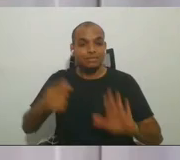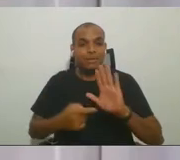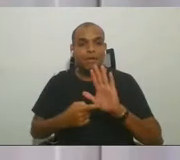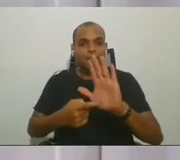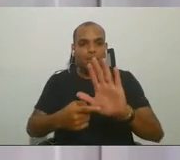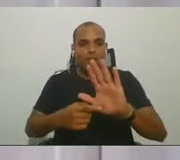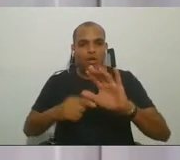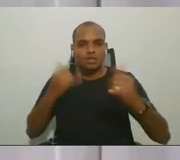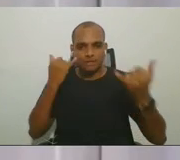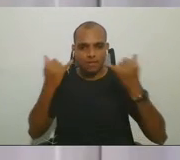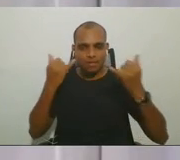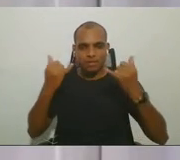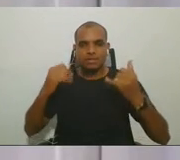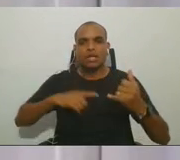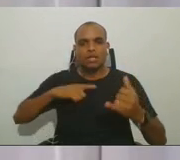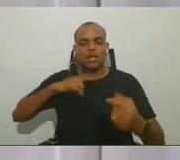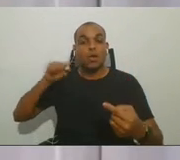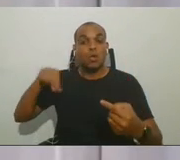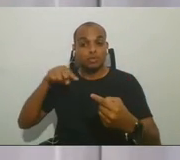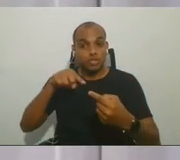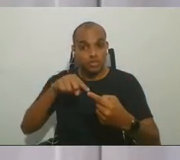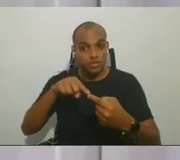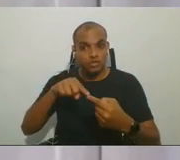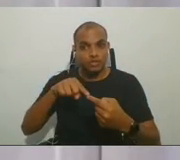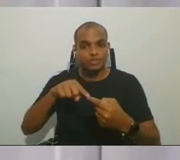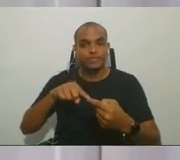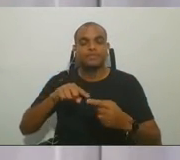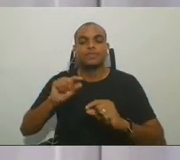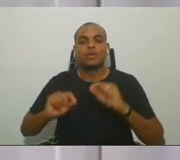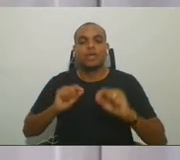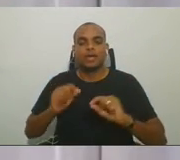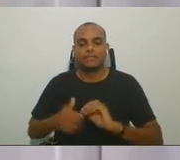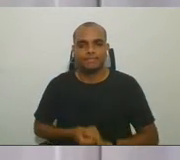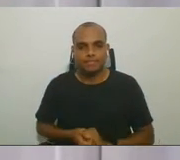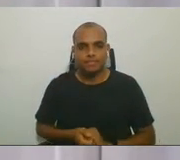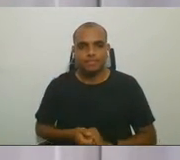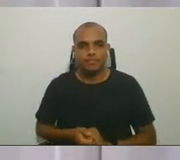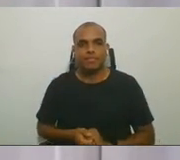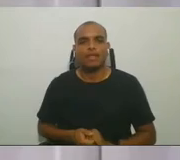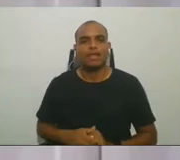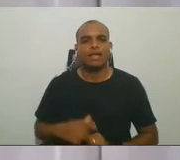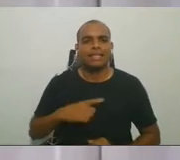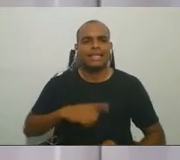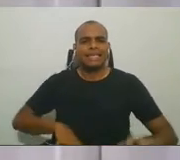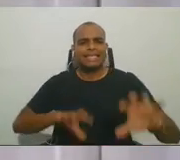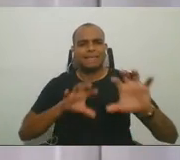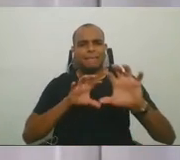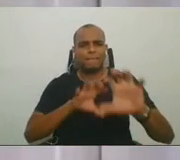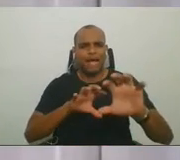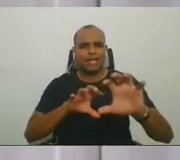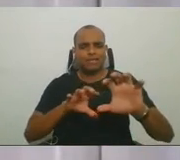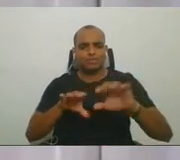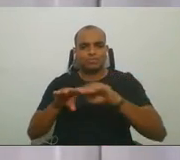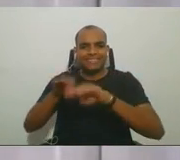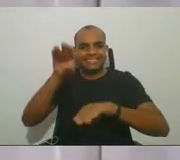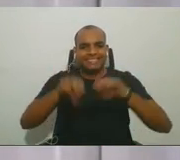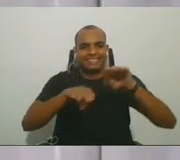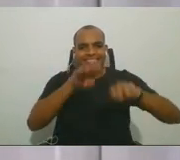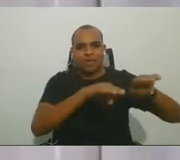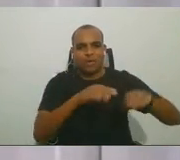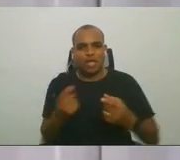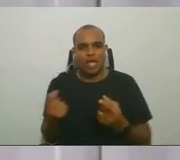certa objetividade, por isso foi tomada, é o enorme impacto da desigualdade material sobre